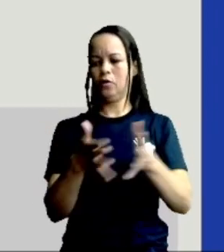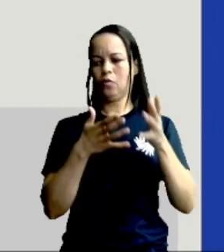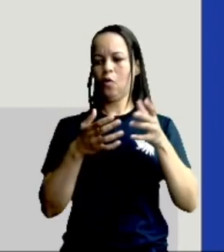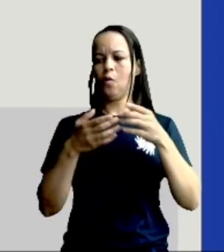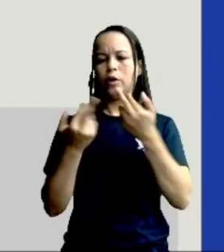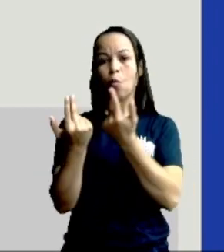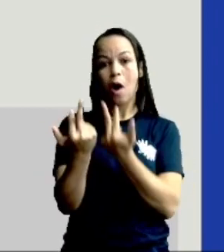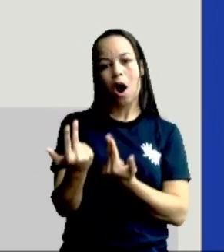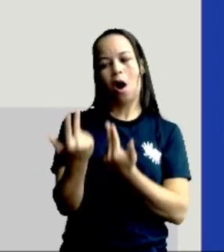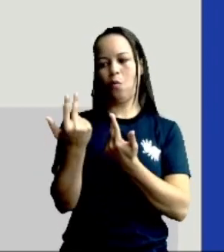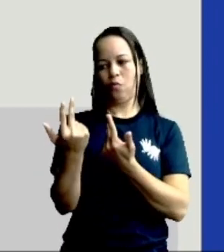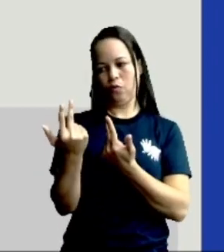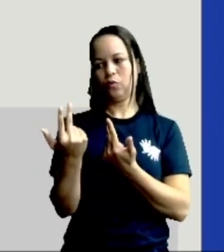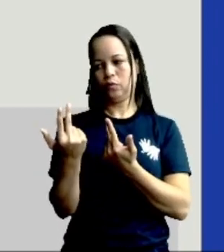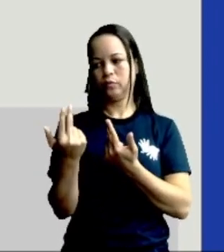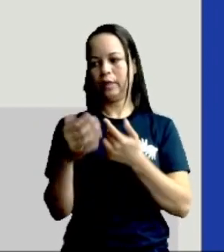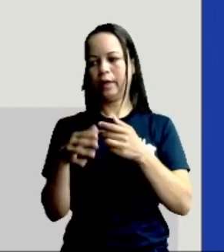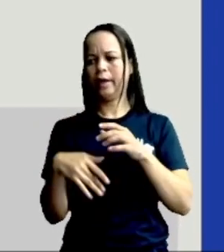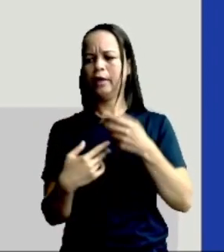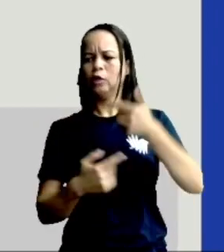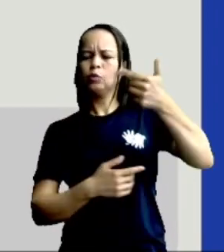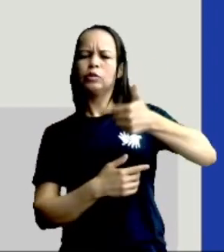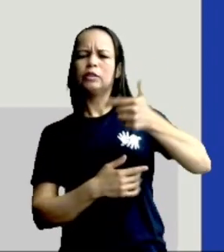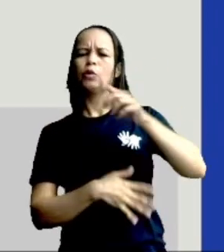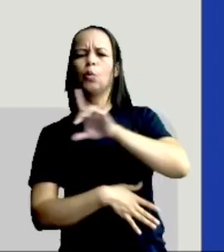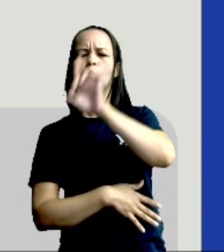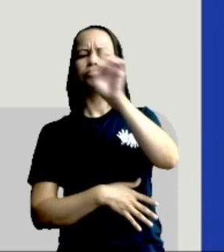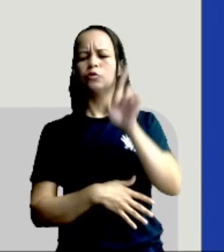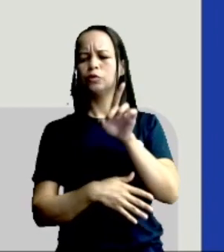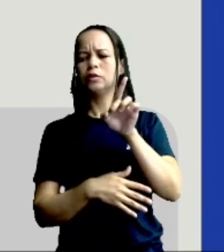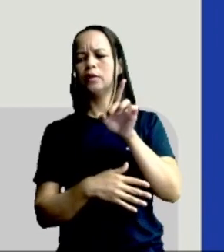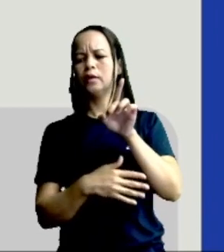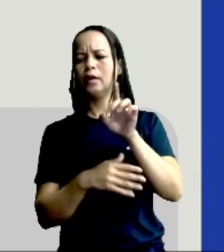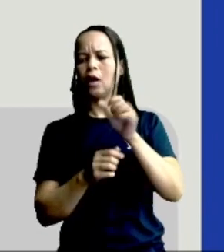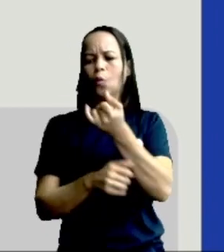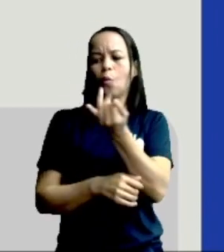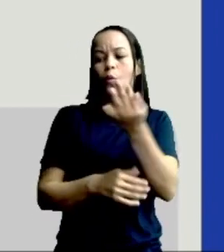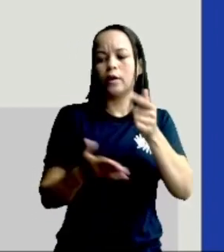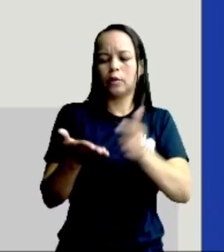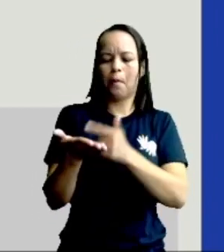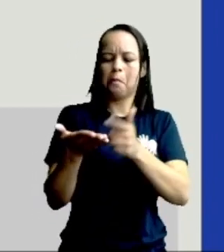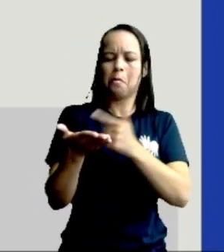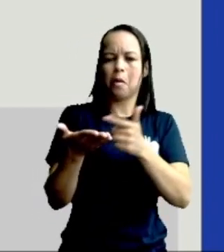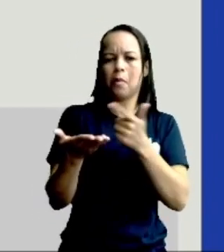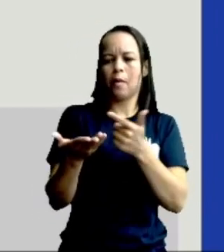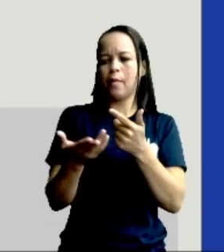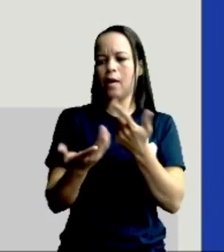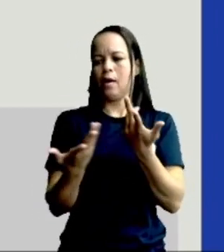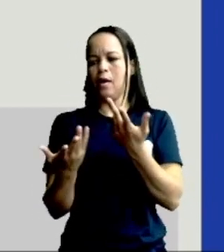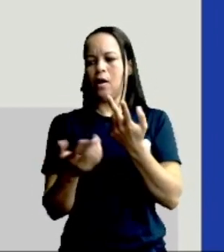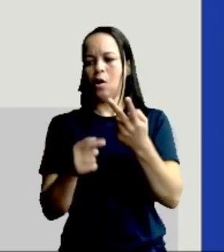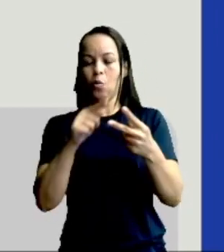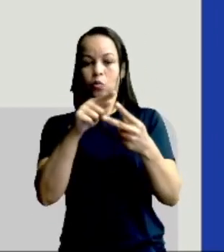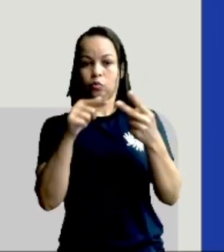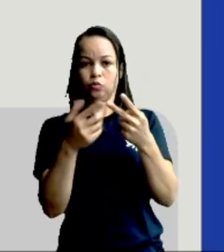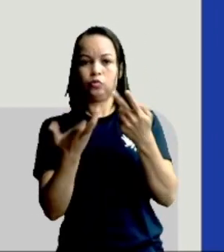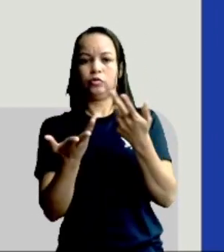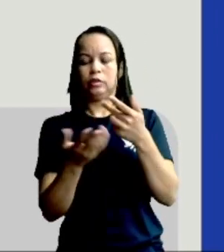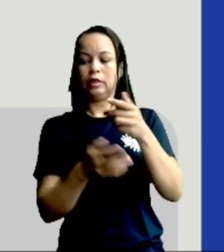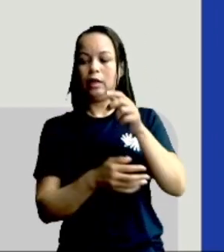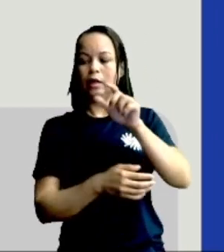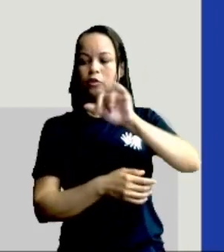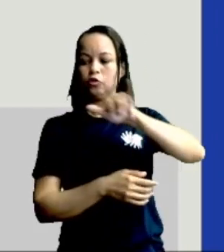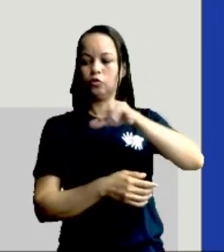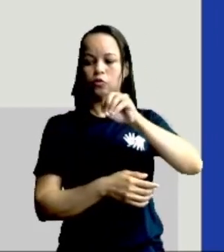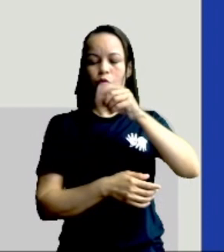depois a gente vai ver a situação de João e Lucas, tá? A quantidade de páginas que cada um